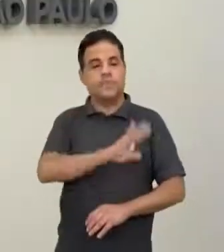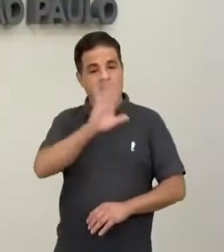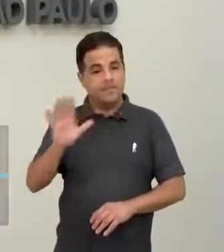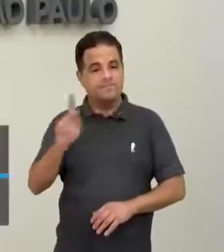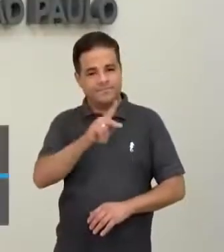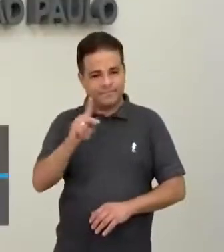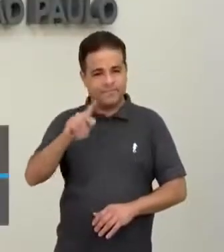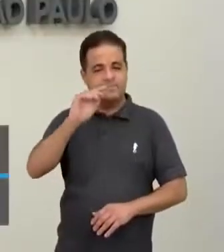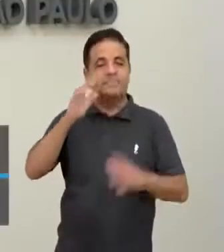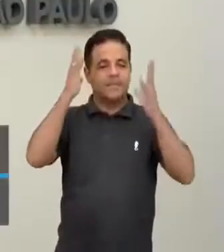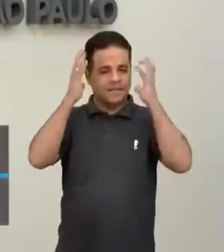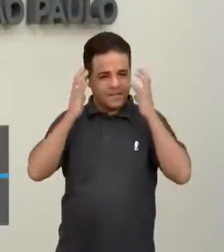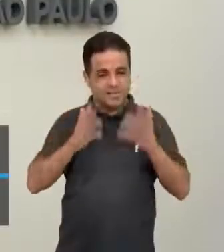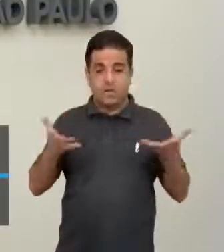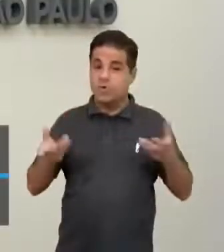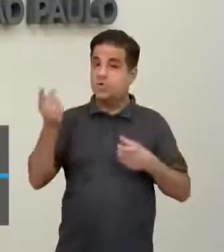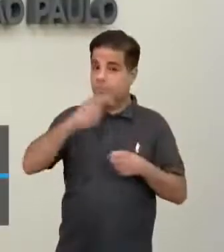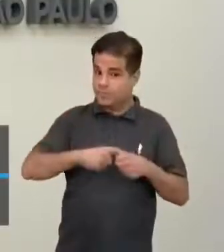Elaine, estamos de volta, né?